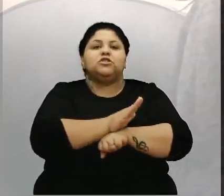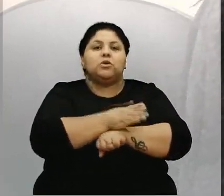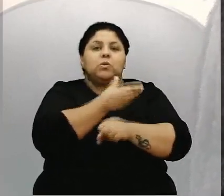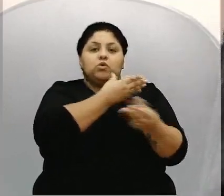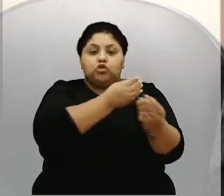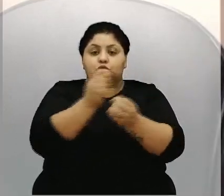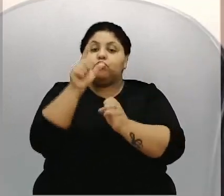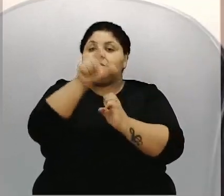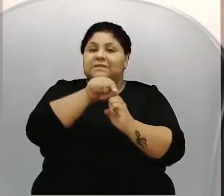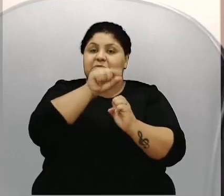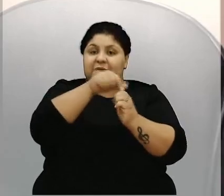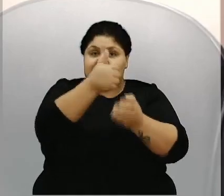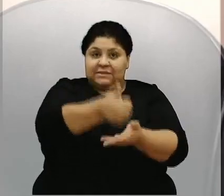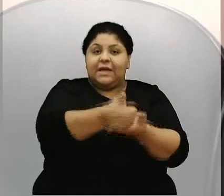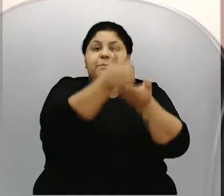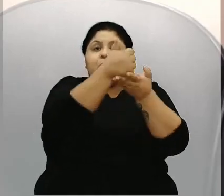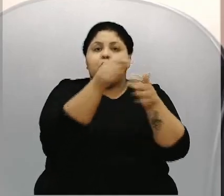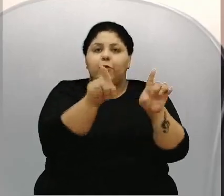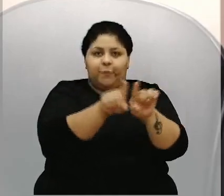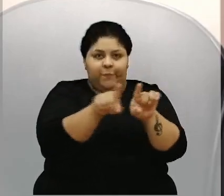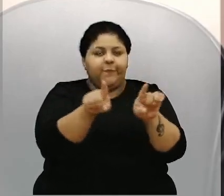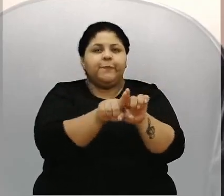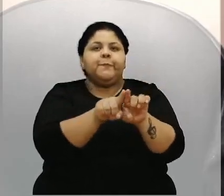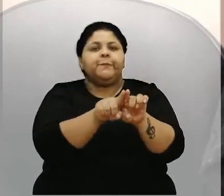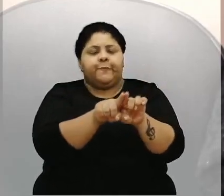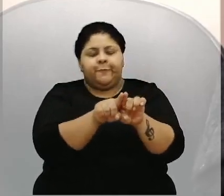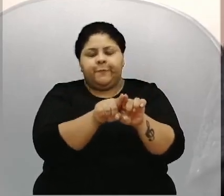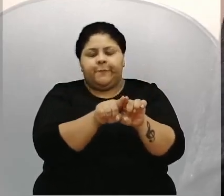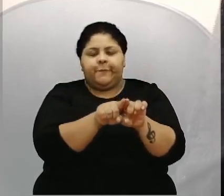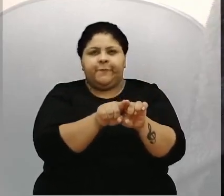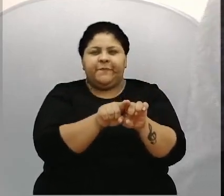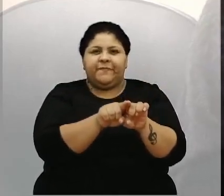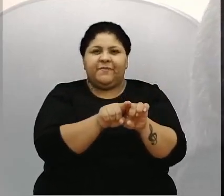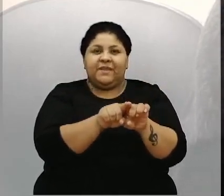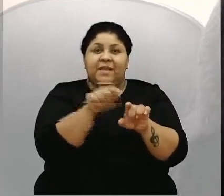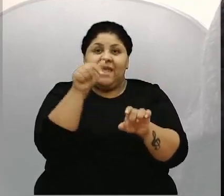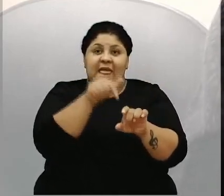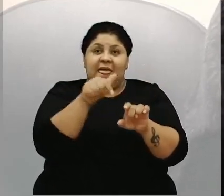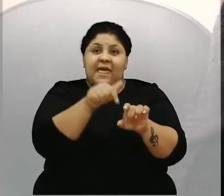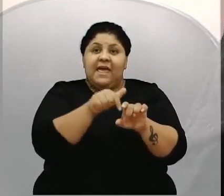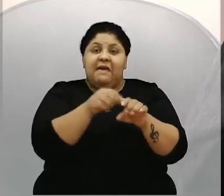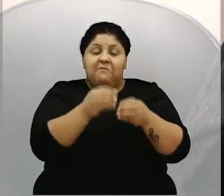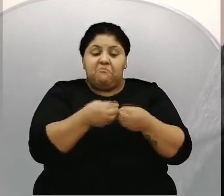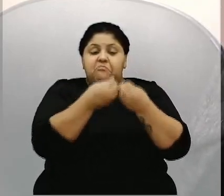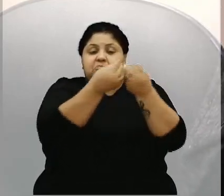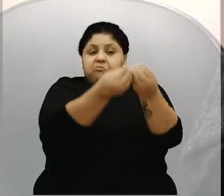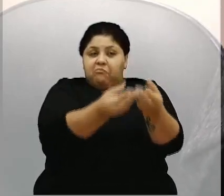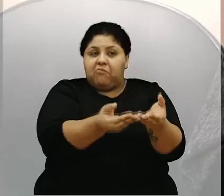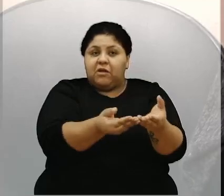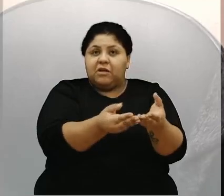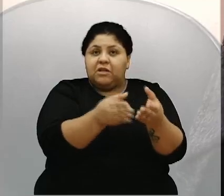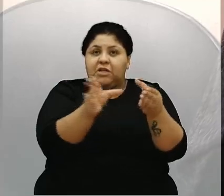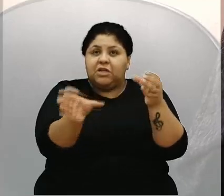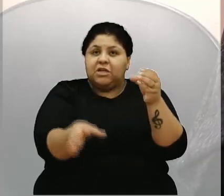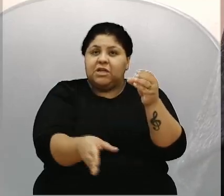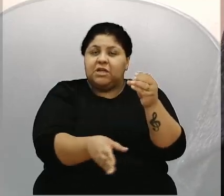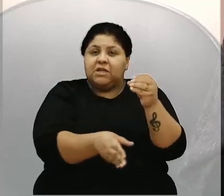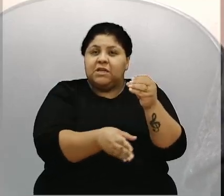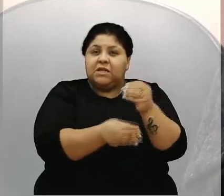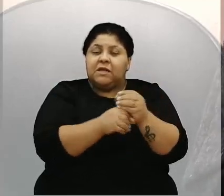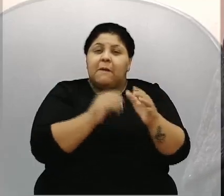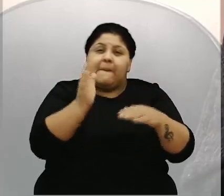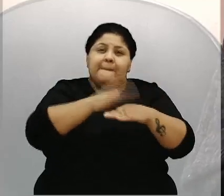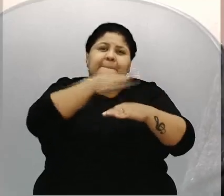que patrocinam isso, também com materiais, né? E essas peças incríveis que somaram mais de 1.000 peças